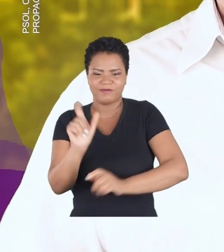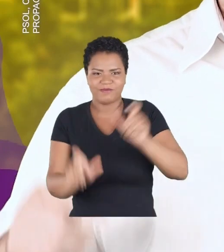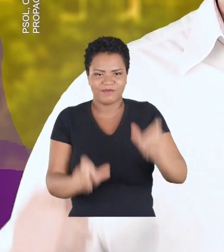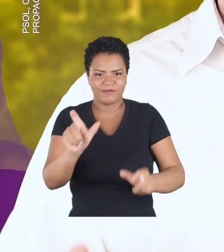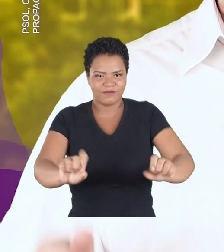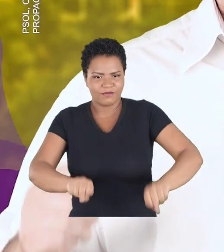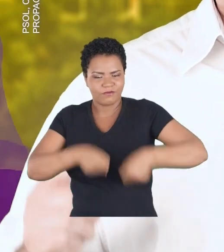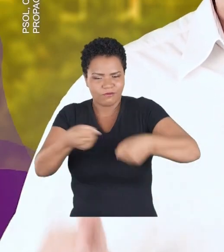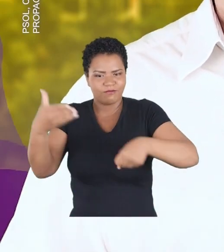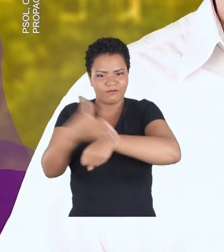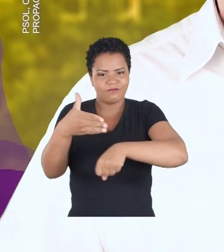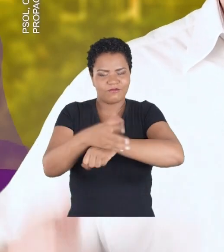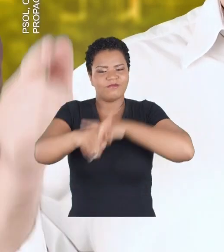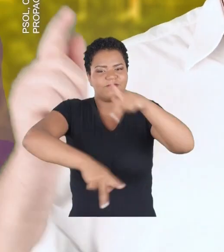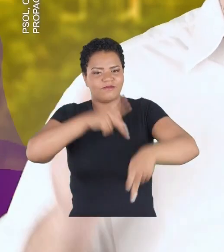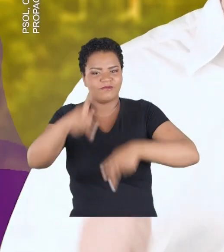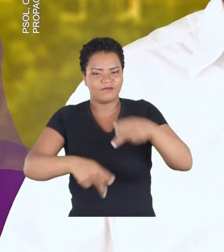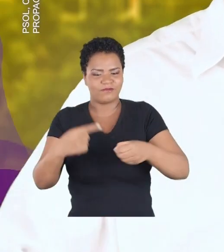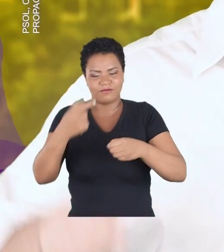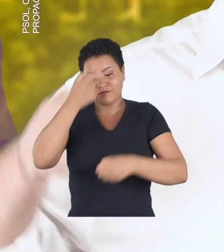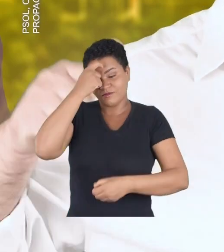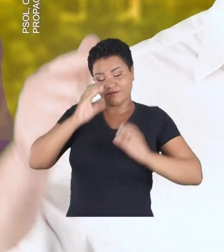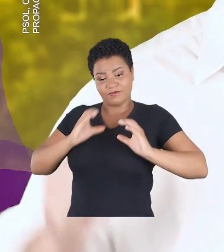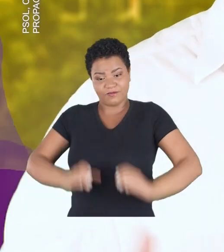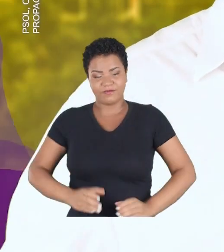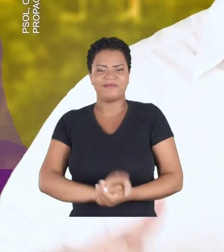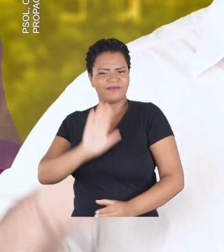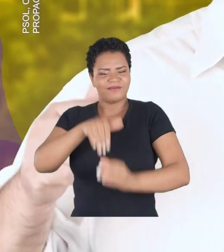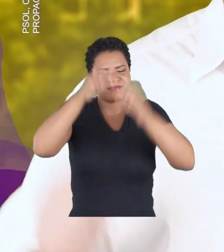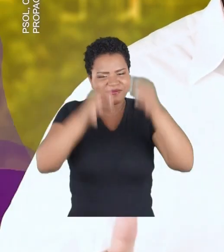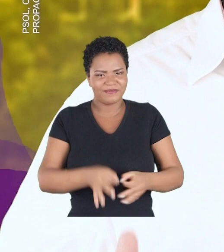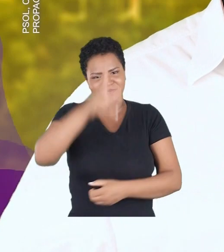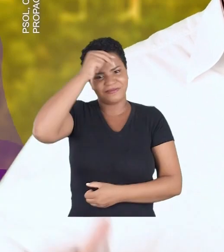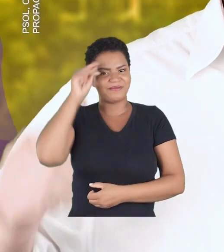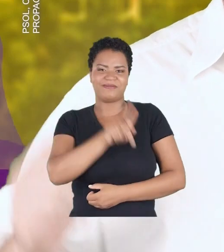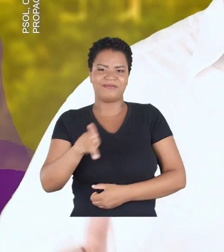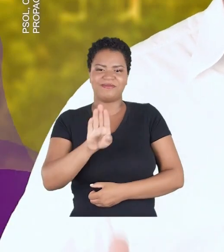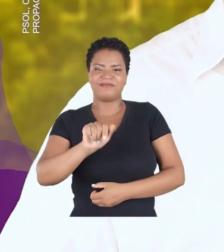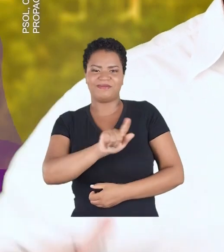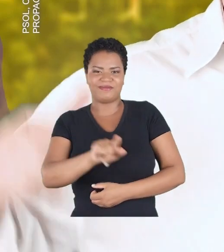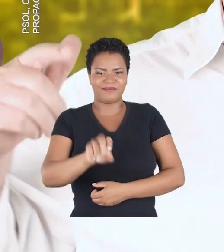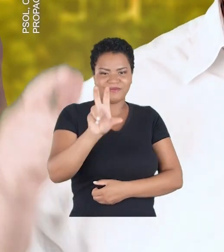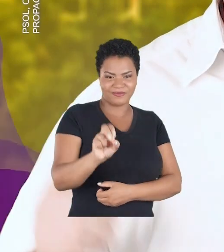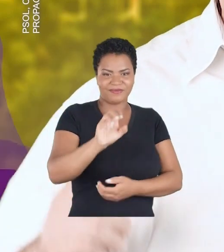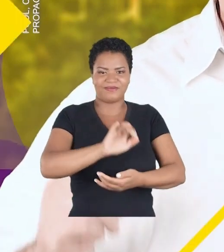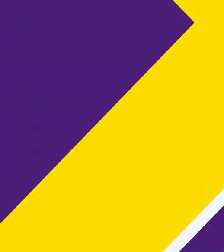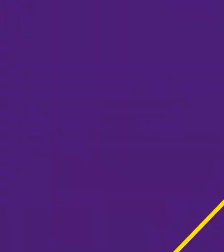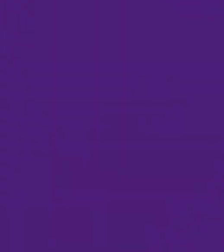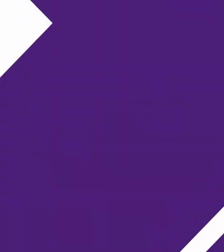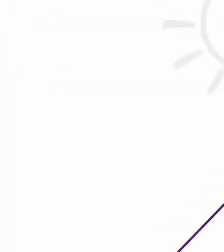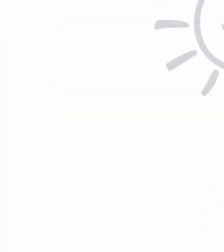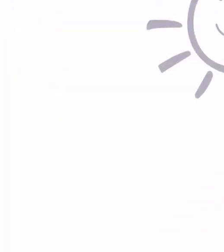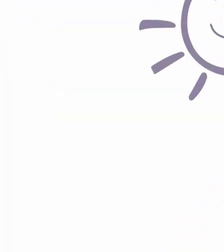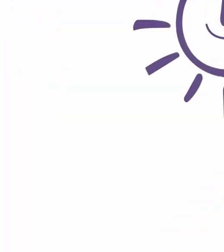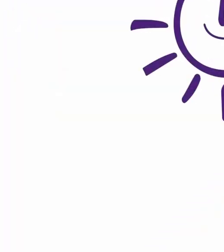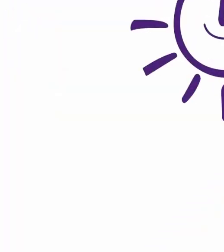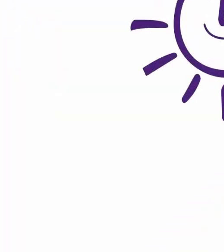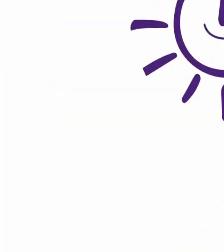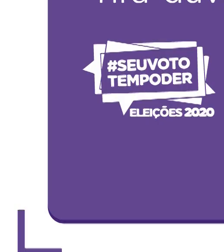Juntos, vamos cuidar de pessoas. Fortalecendo a cidadania viva. Vote certo para prefeito Professor Basoli 50.